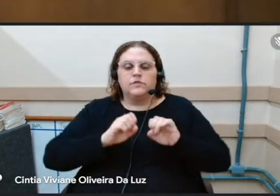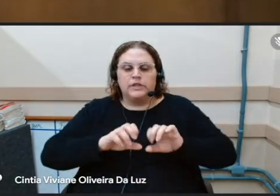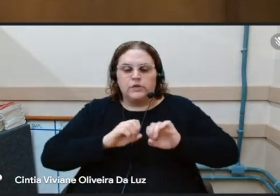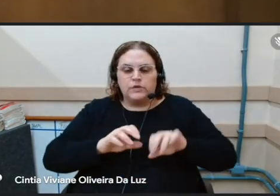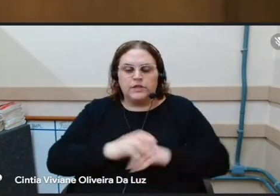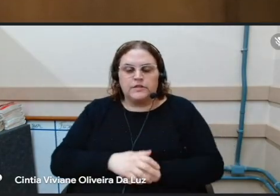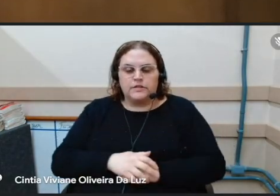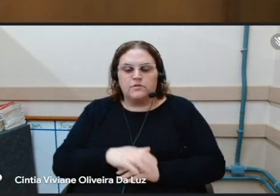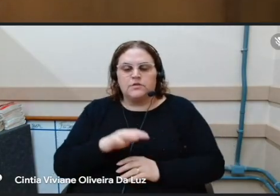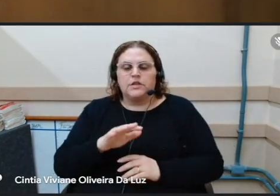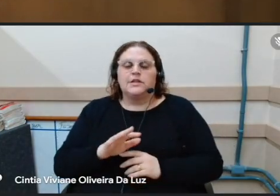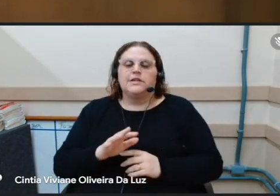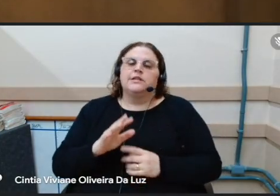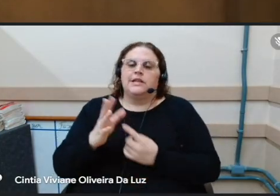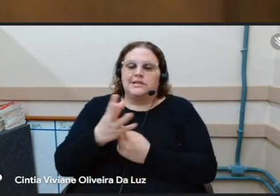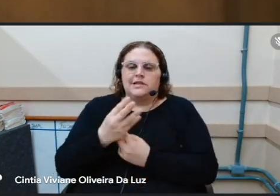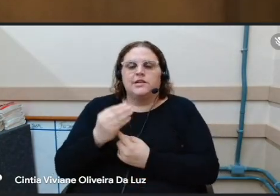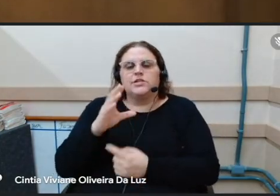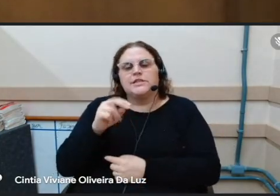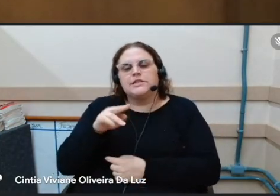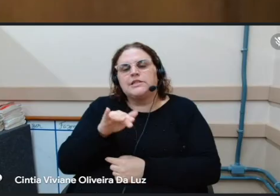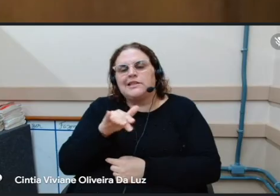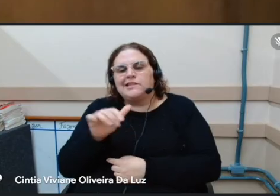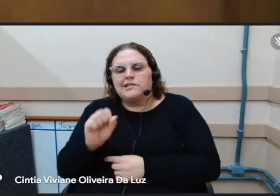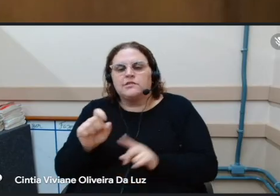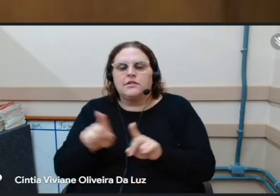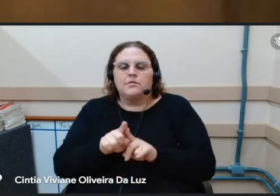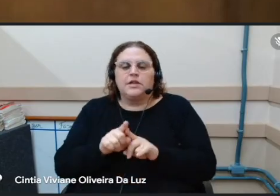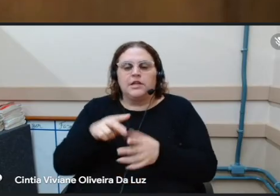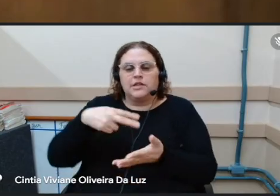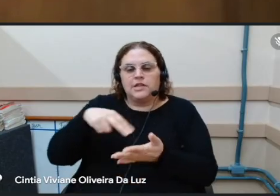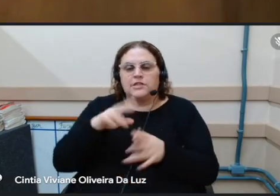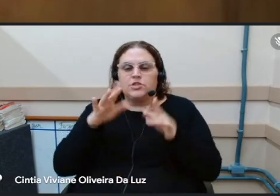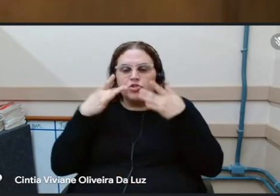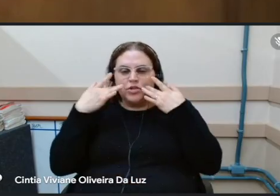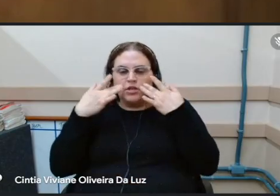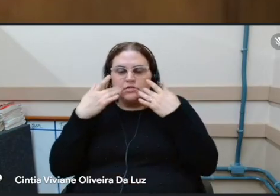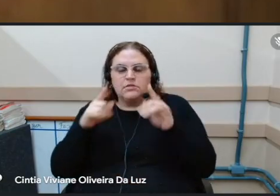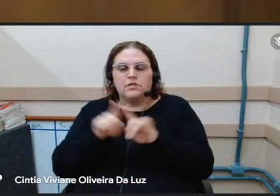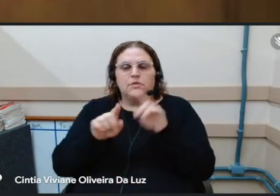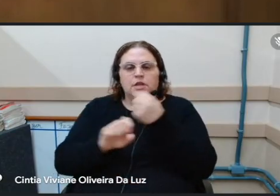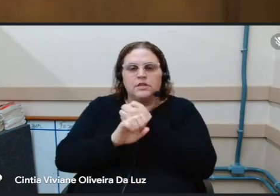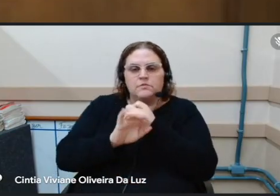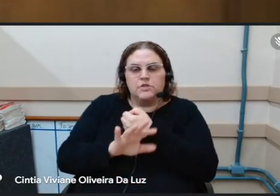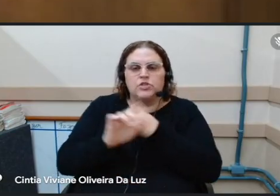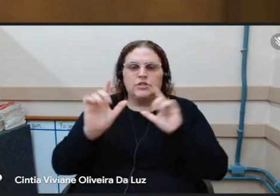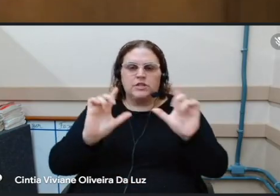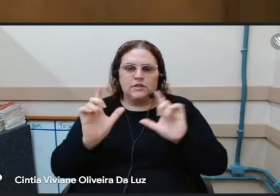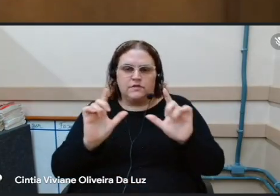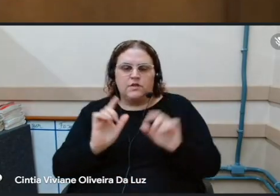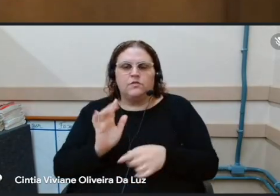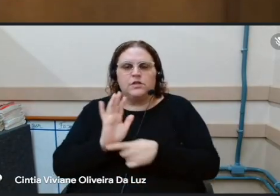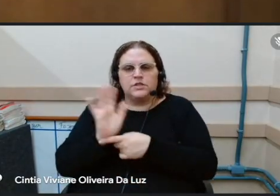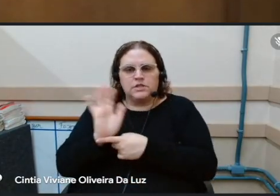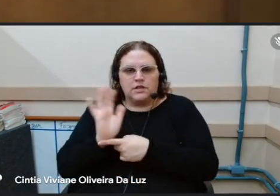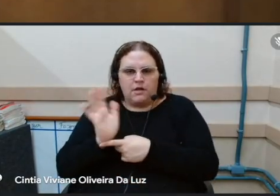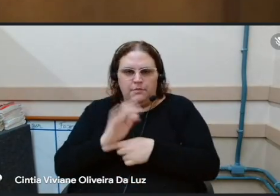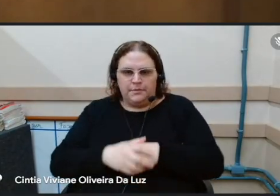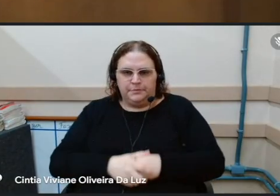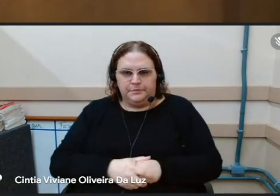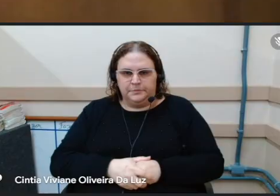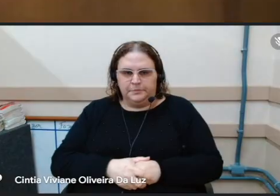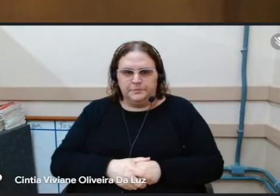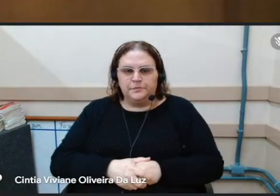Nas artes cênicas em dança e teatro e nas mídias televisão e cinema nosso